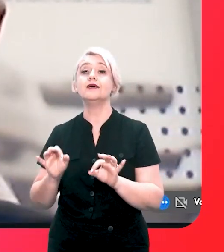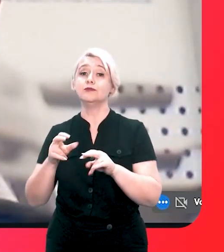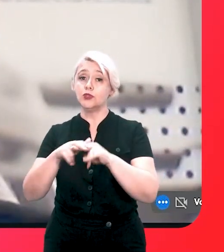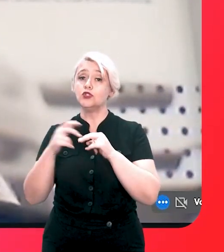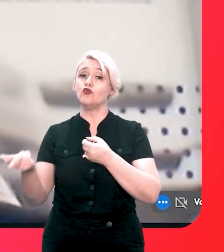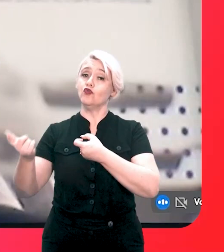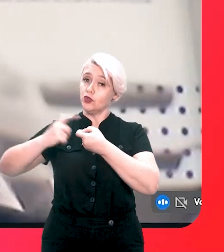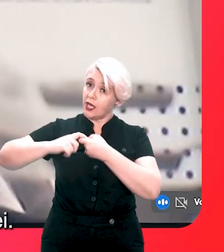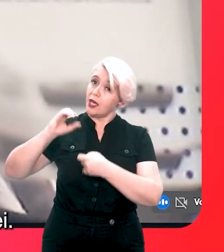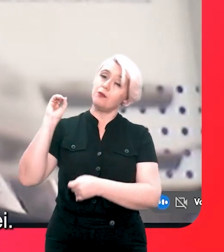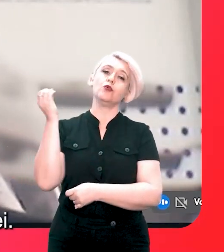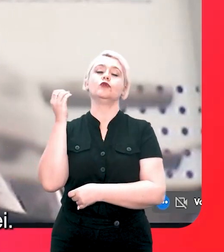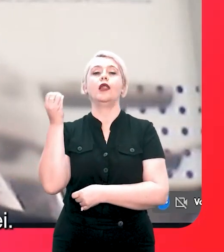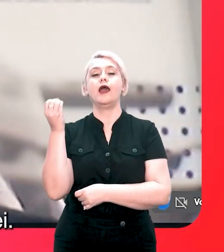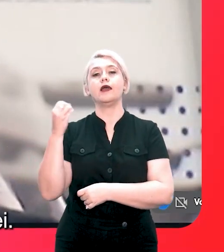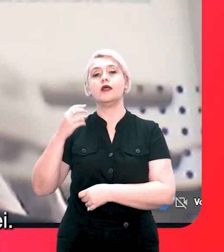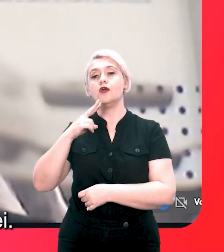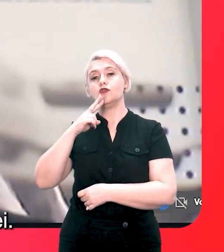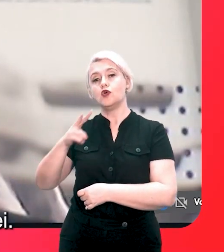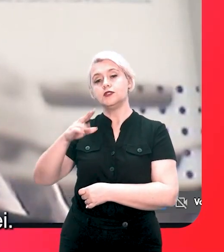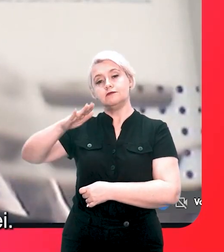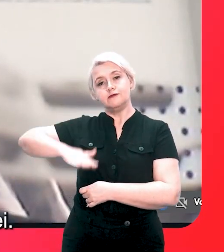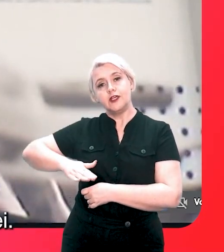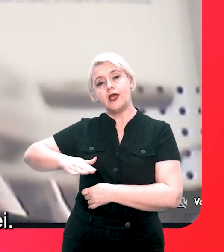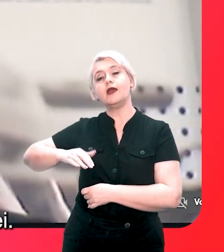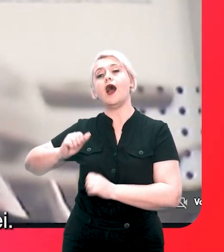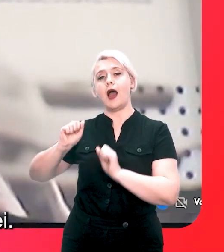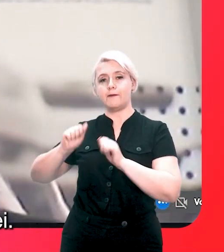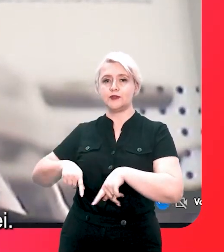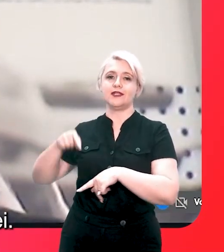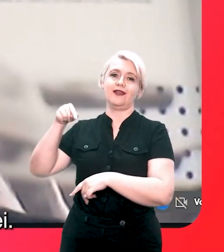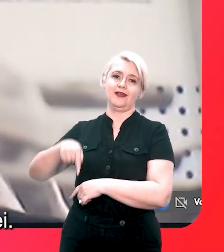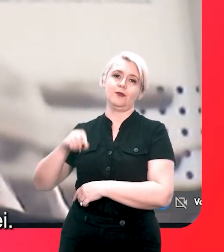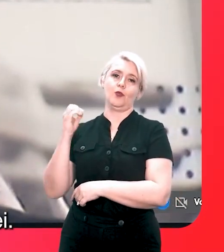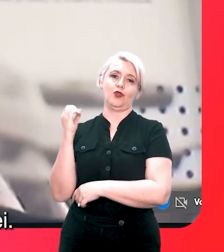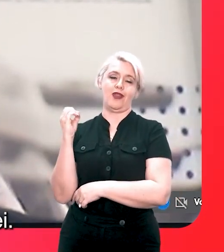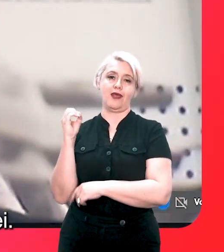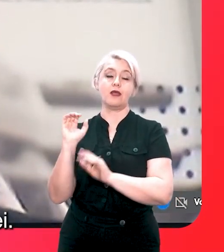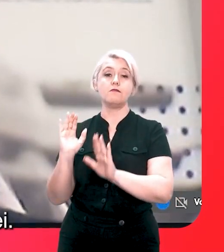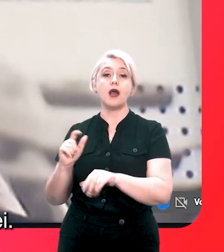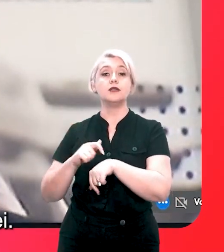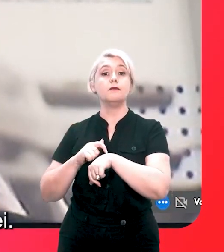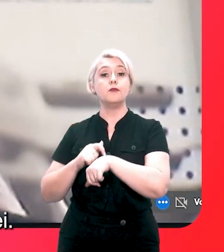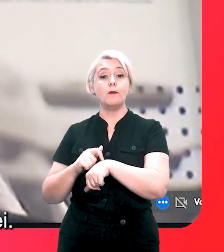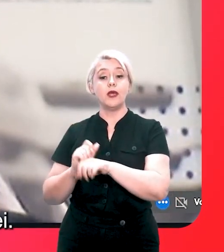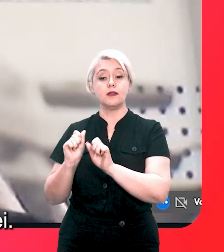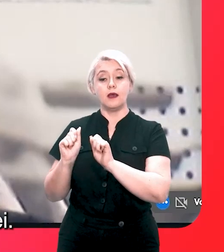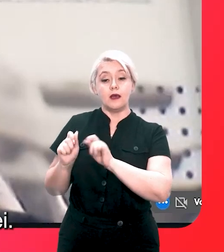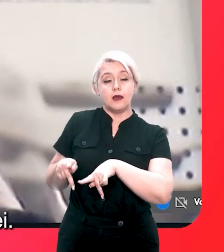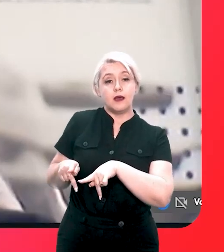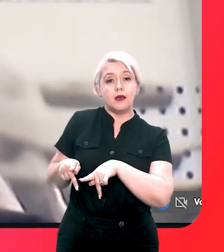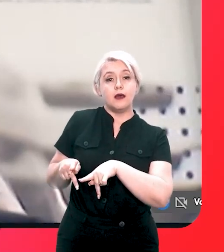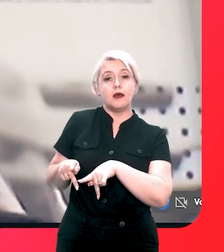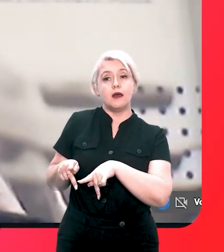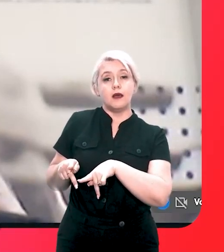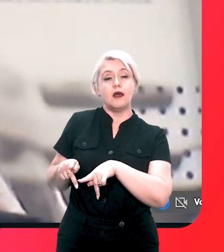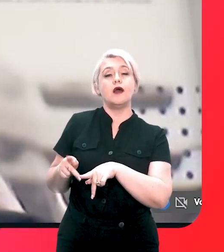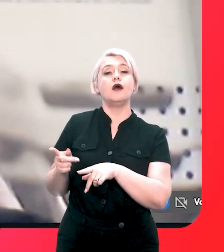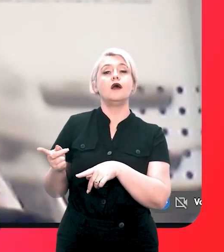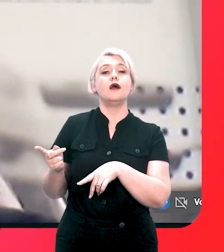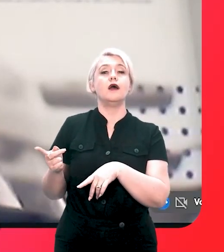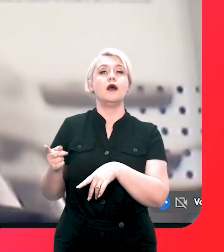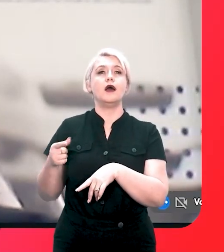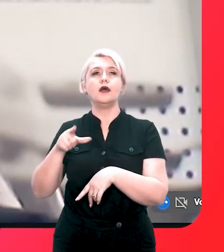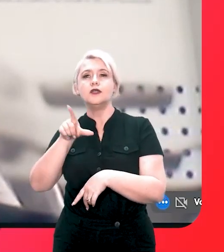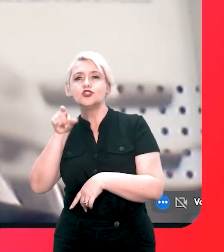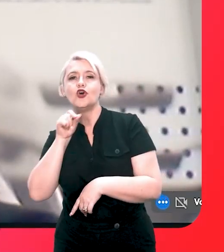Alegre, fiquei 2 anos, aí sim, aposentei em Porto Alegre. Mas, no momento da aposentadoria, voltei e escolhi